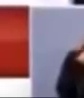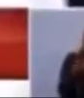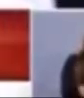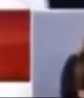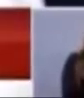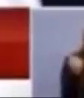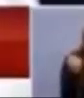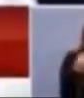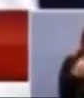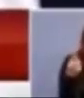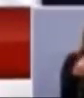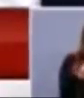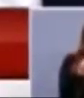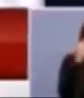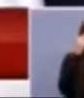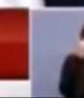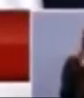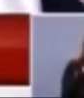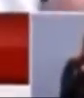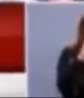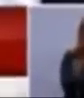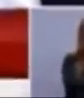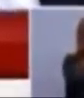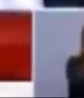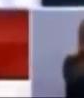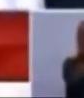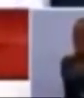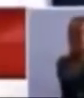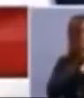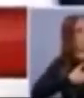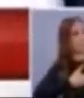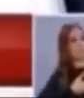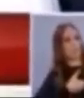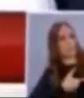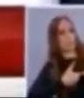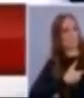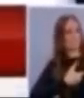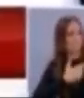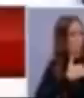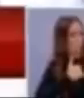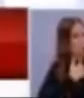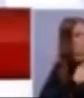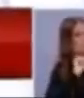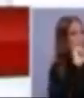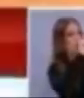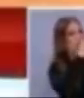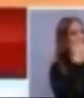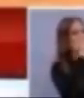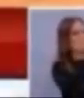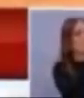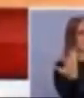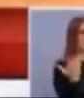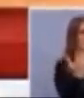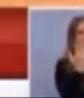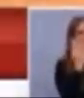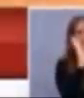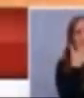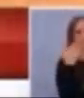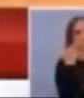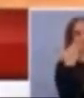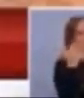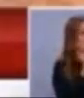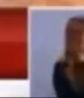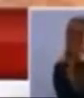para em convidarem ou seja tem que convidar a mim próprio crb com isso aqui nós também pois no momento em que fez essas crises